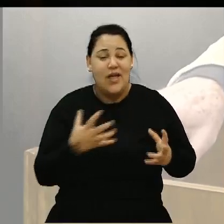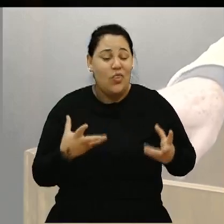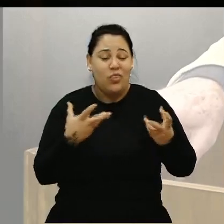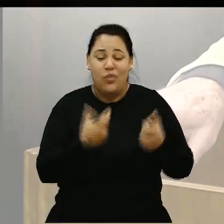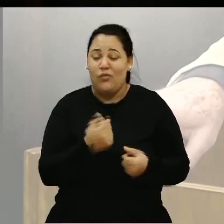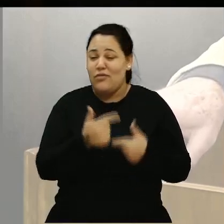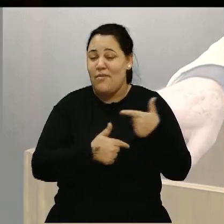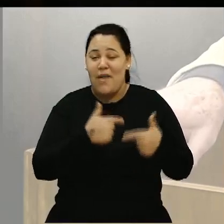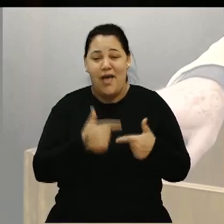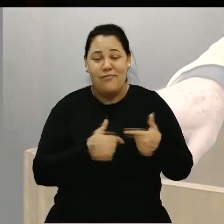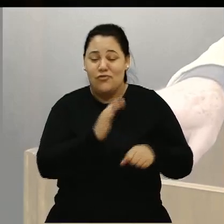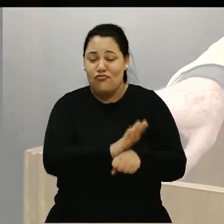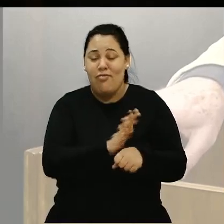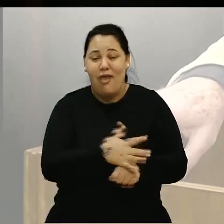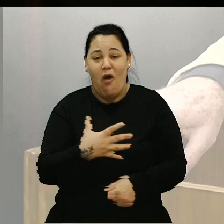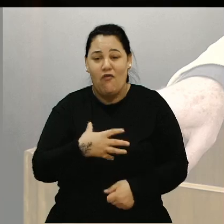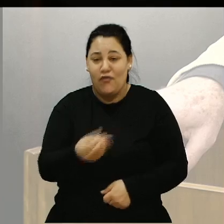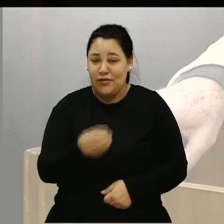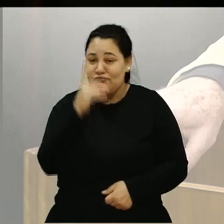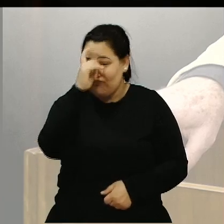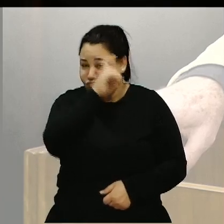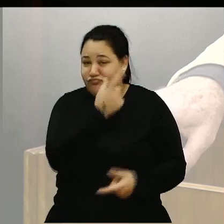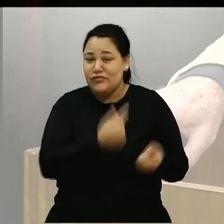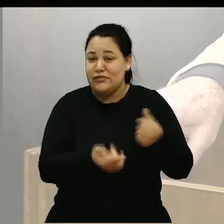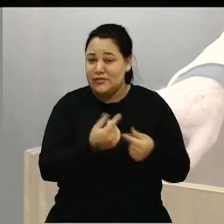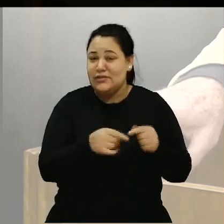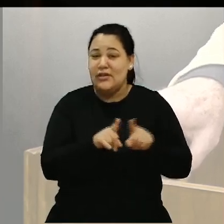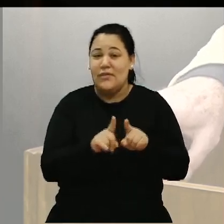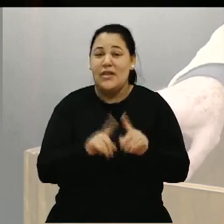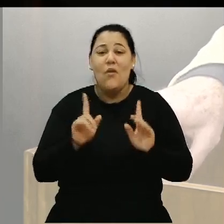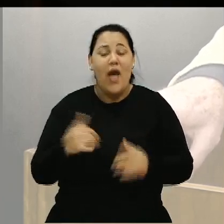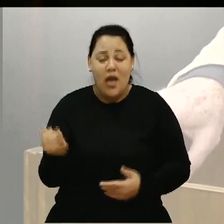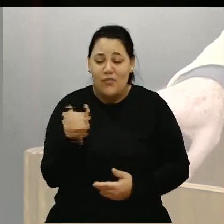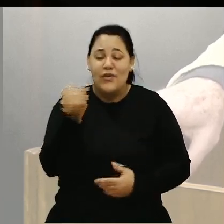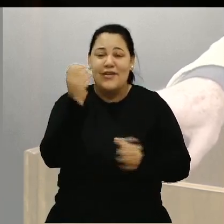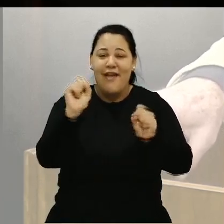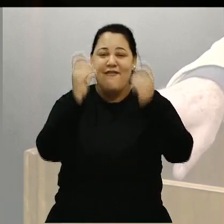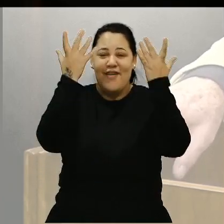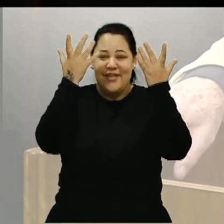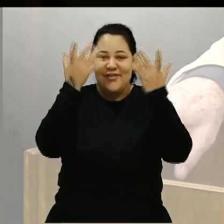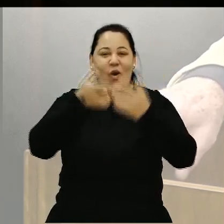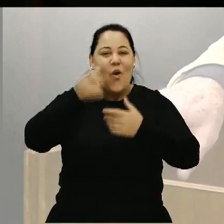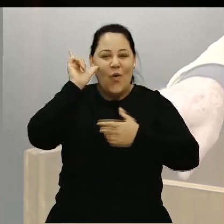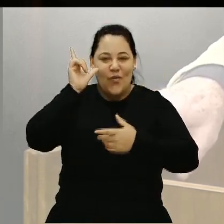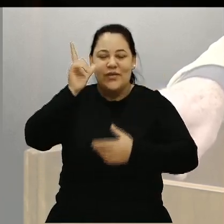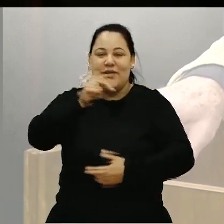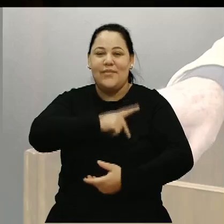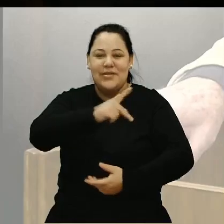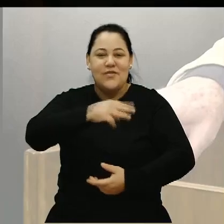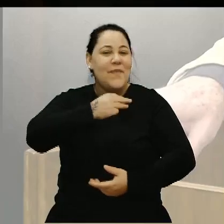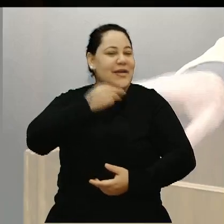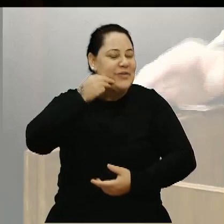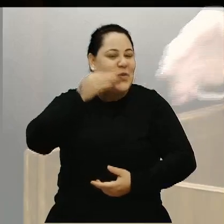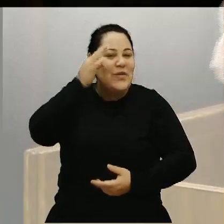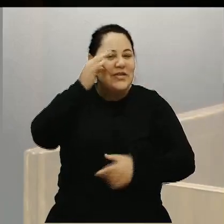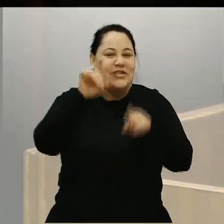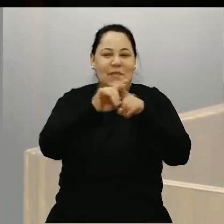financeiras. Então, é importante o evento de ontem. Estava a presidente da casa, Marisol Santos, estava o